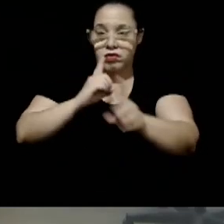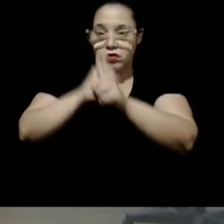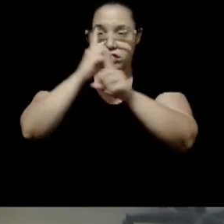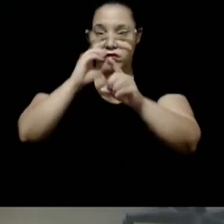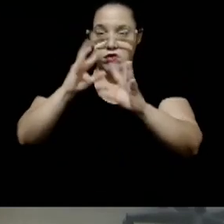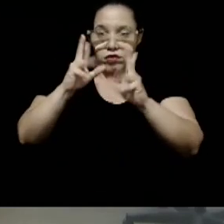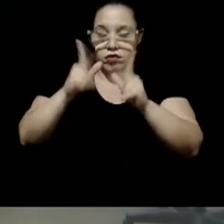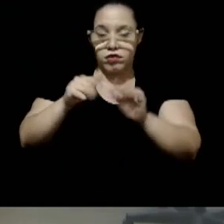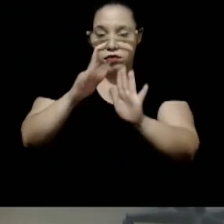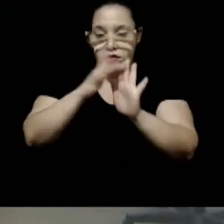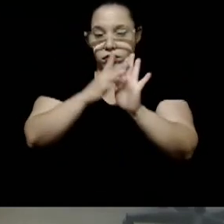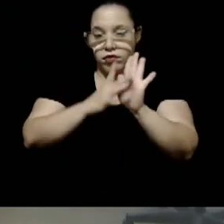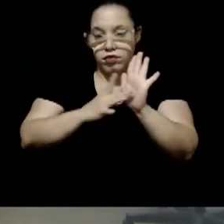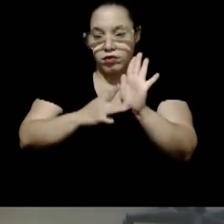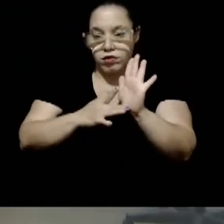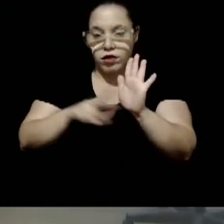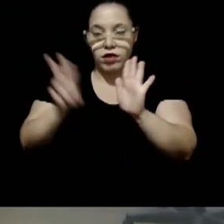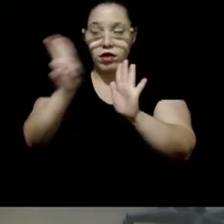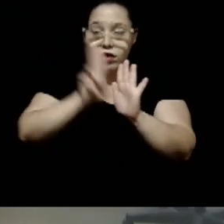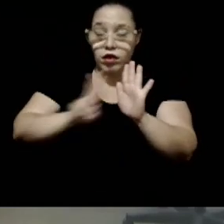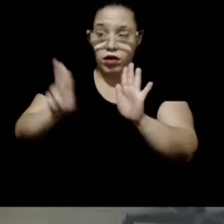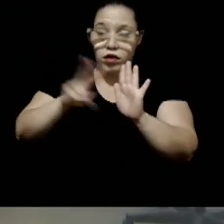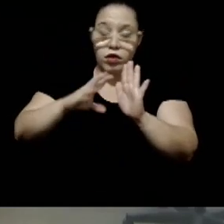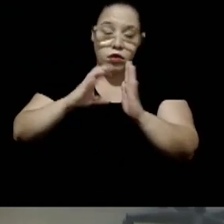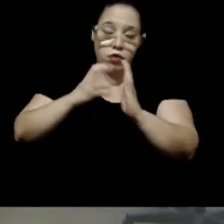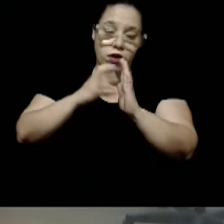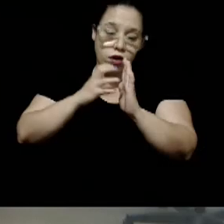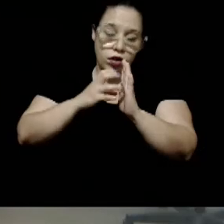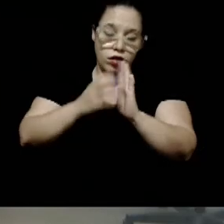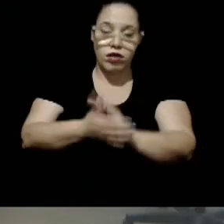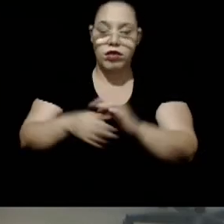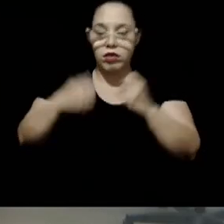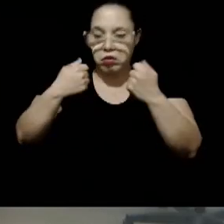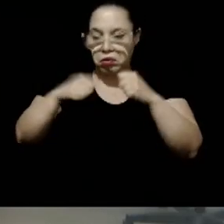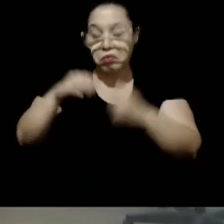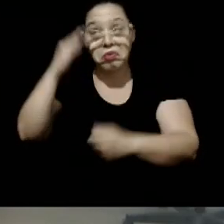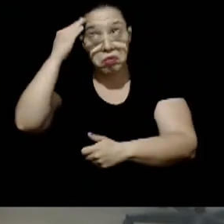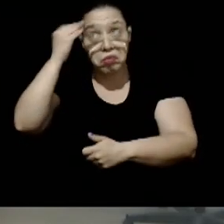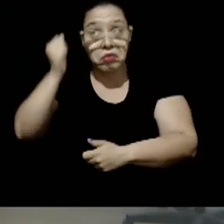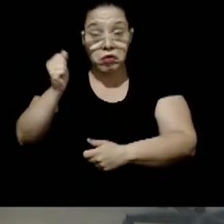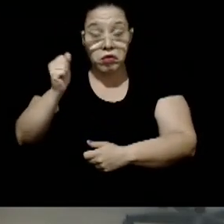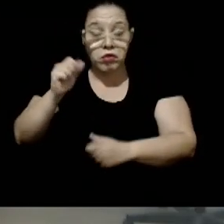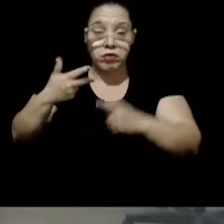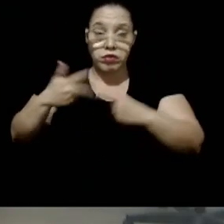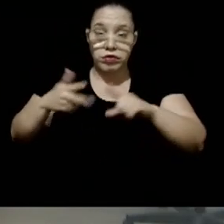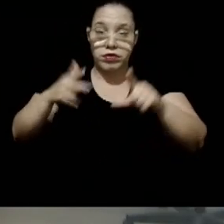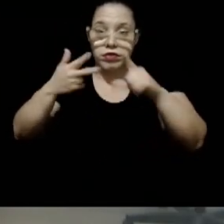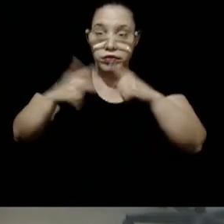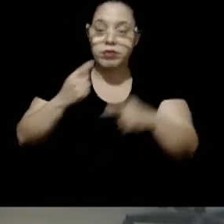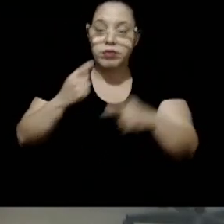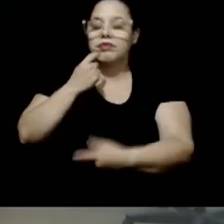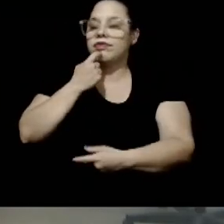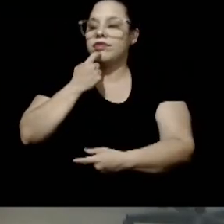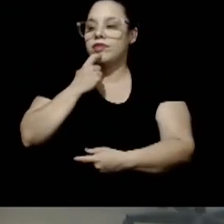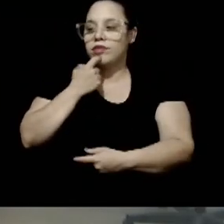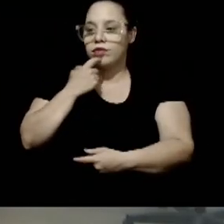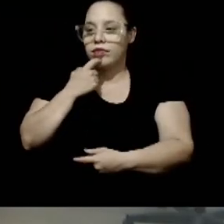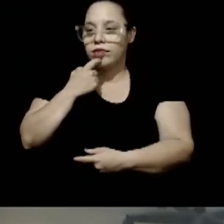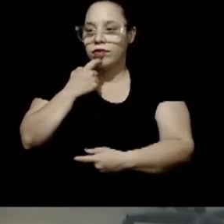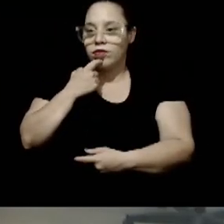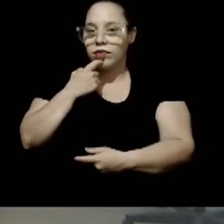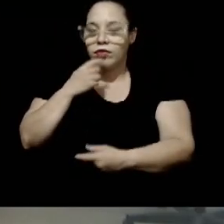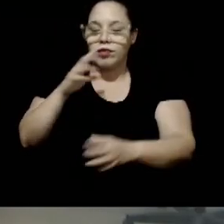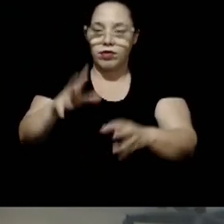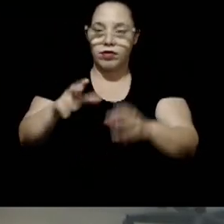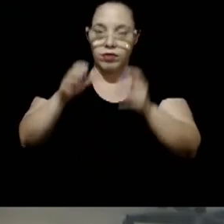todos os nomes partidos tudo que você precisa saber sobre o legislativo campineiro na palma da sua mão é só